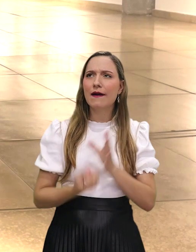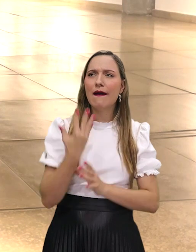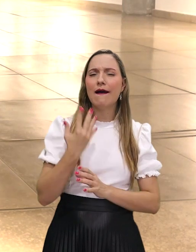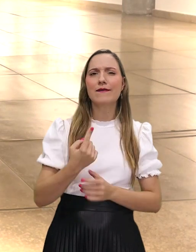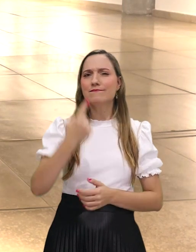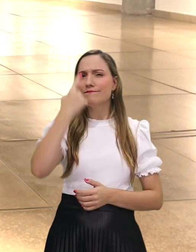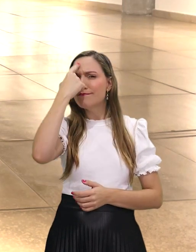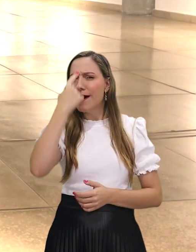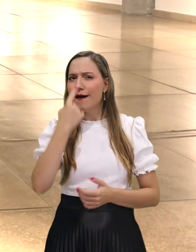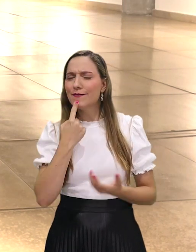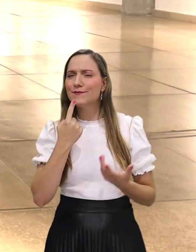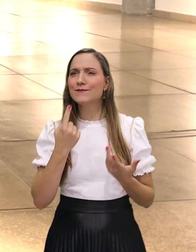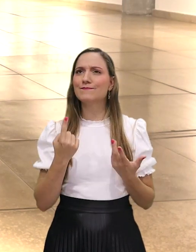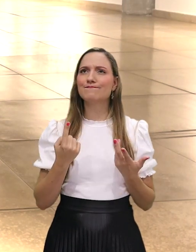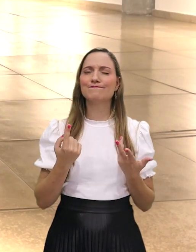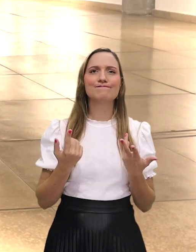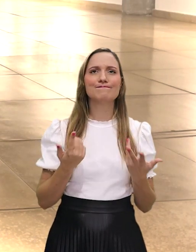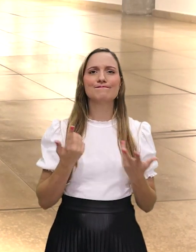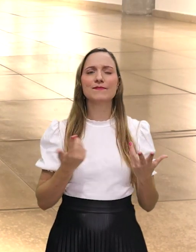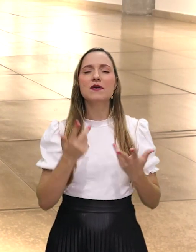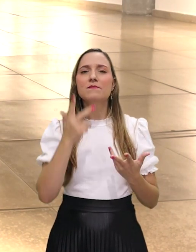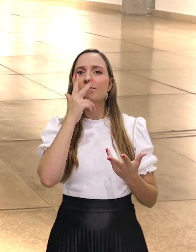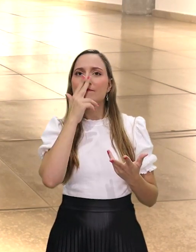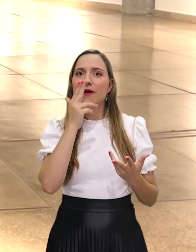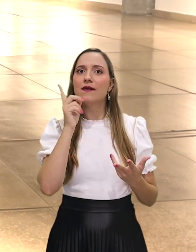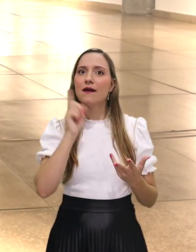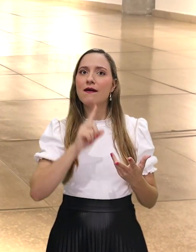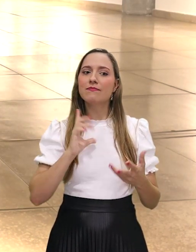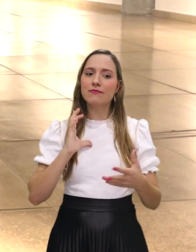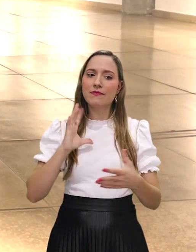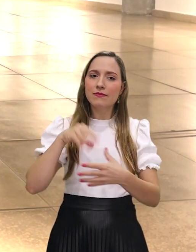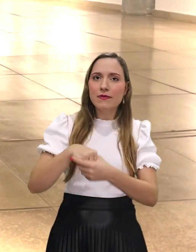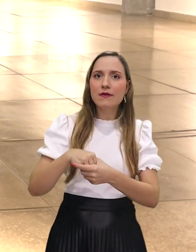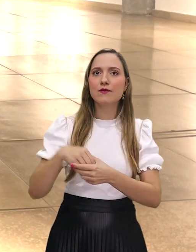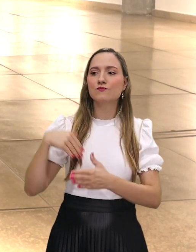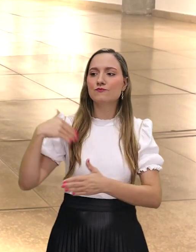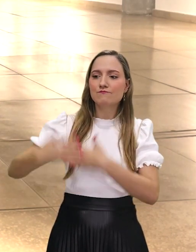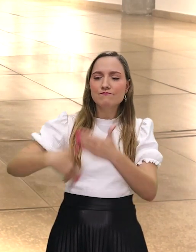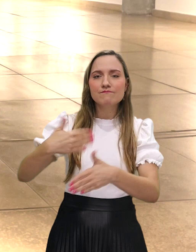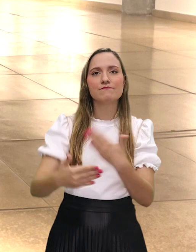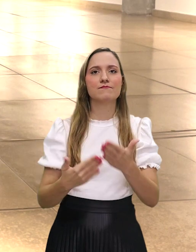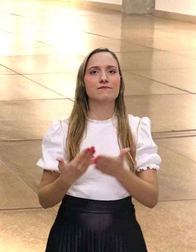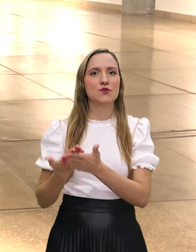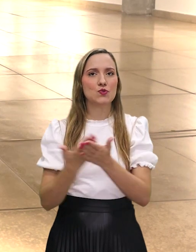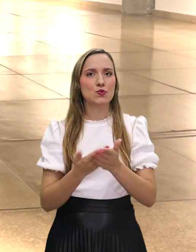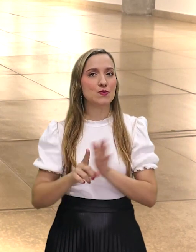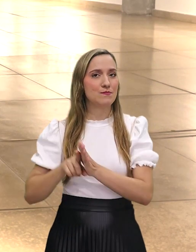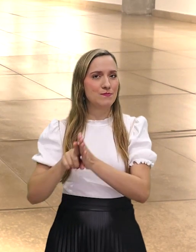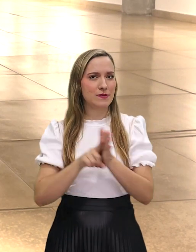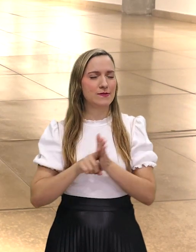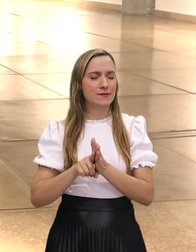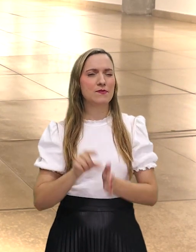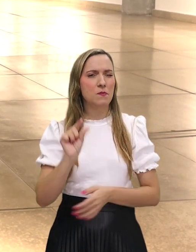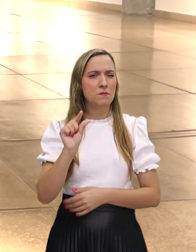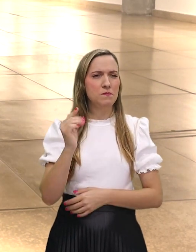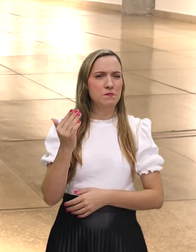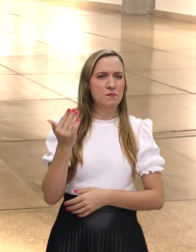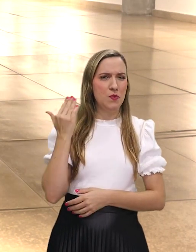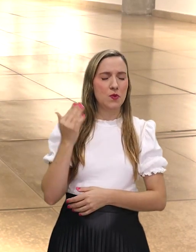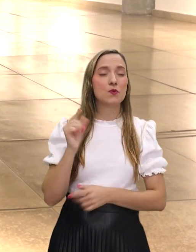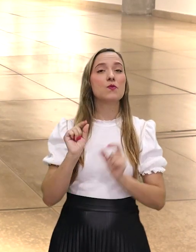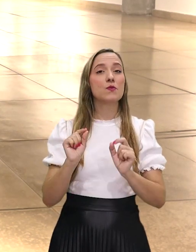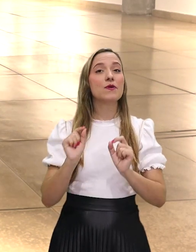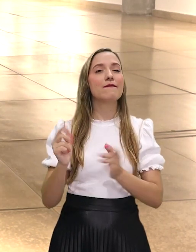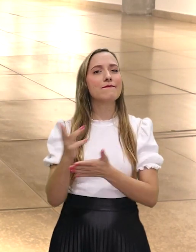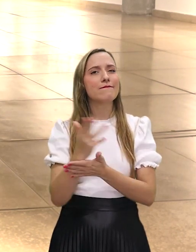acaba sendo uma parte desse desenvolvimento de pesquisa. Muito recentemente, o desenho e